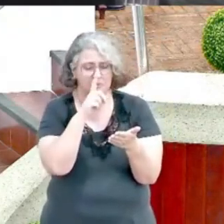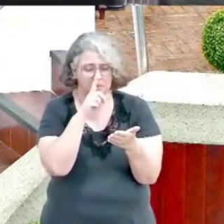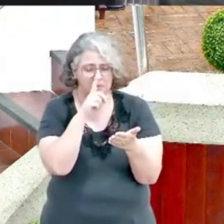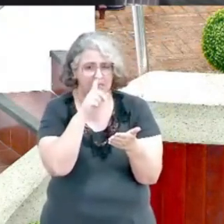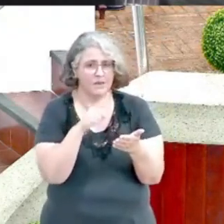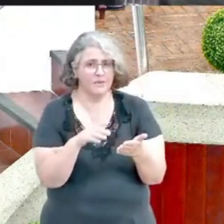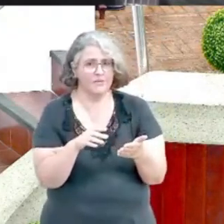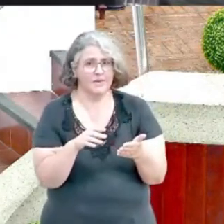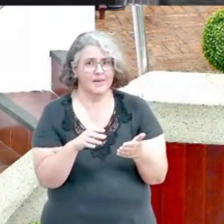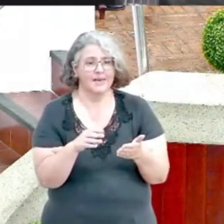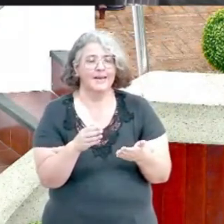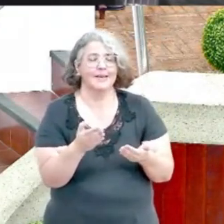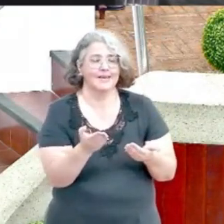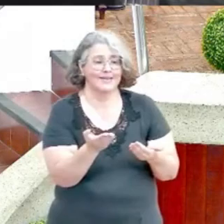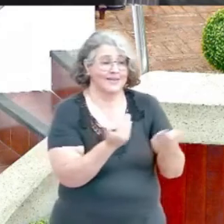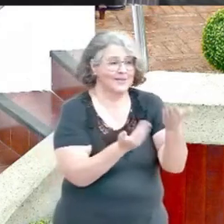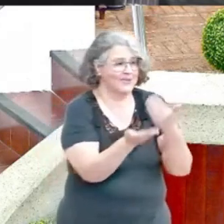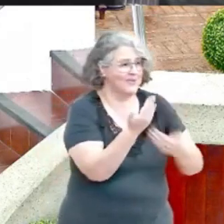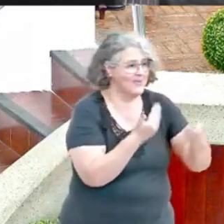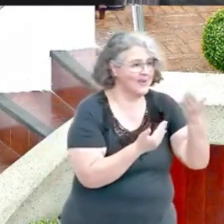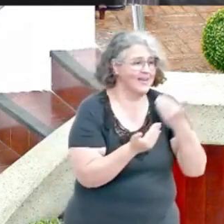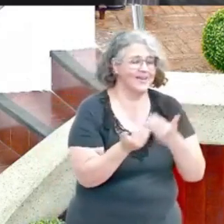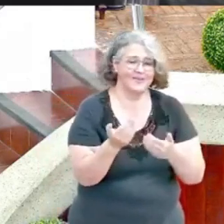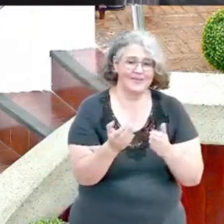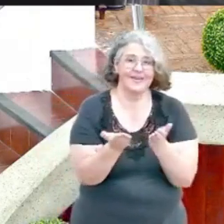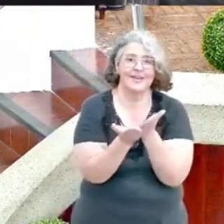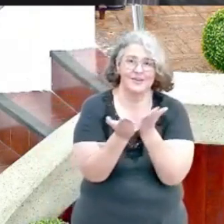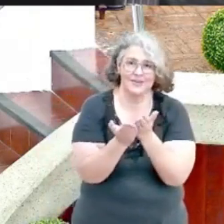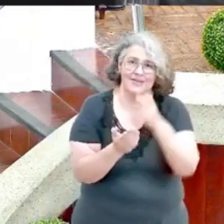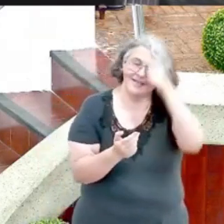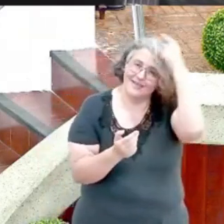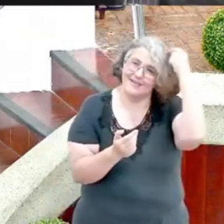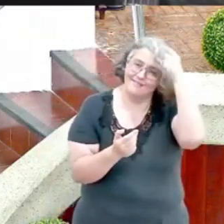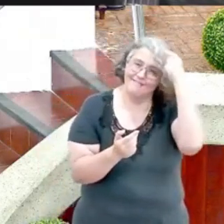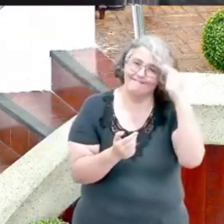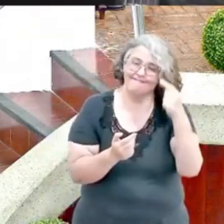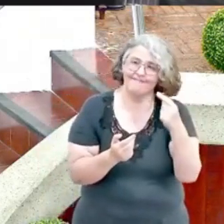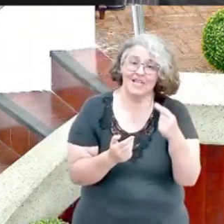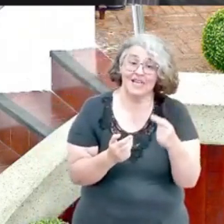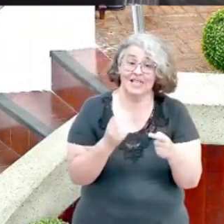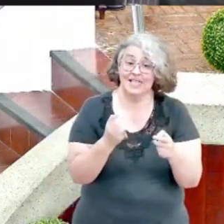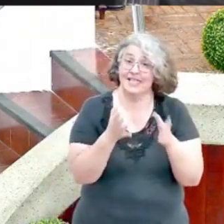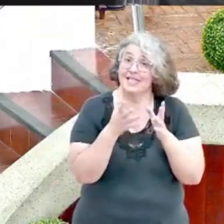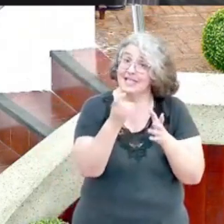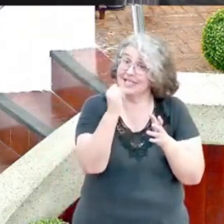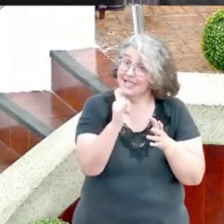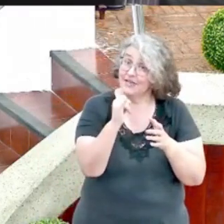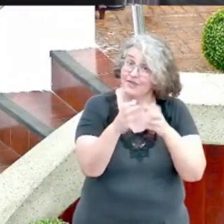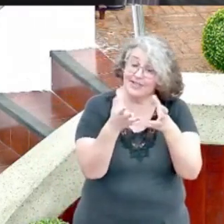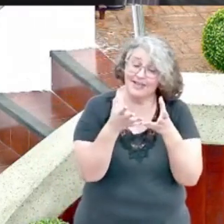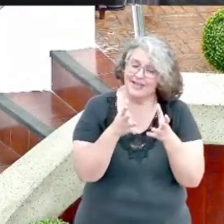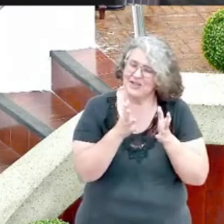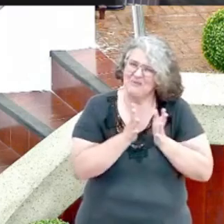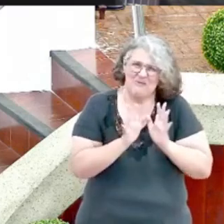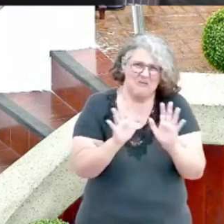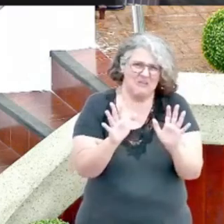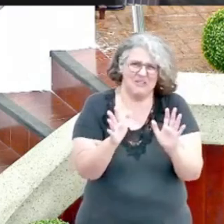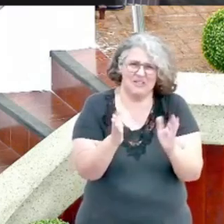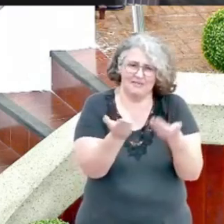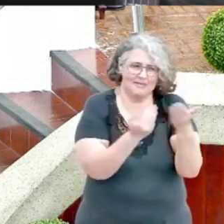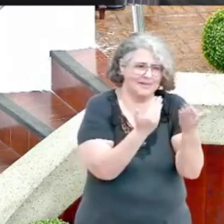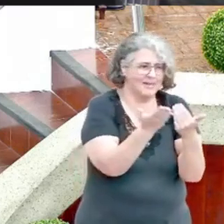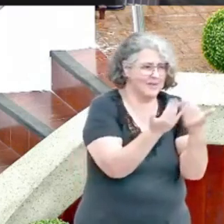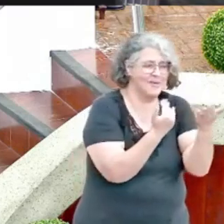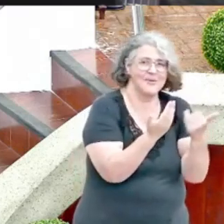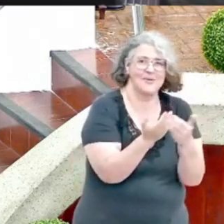da comunhão dos santos, o seu desejo está mais alinhado com Satanás do que com Jesus Cristo.